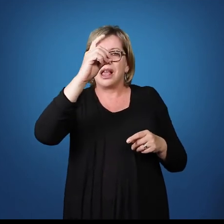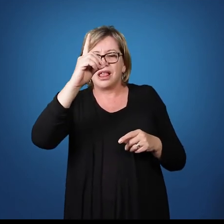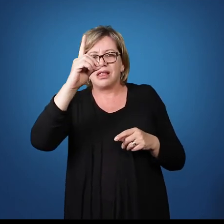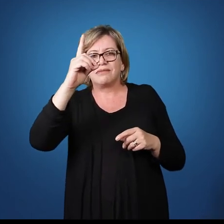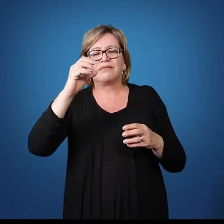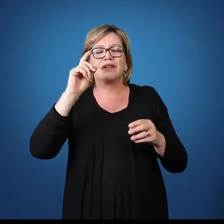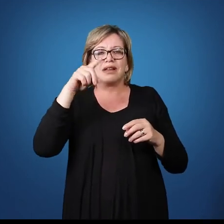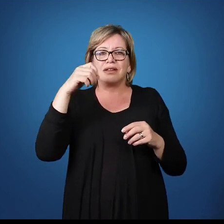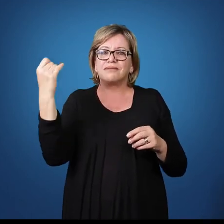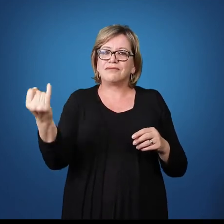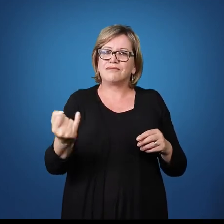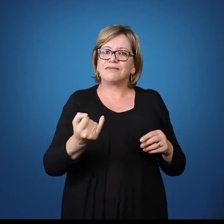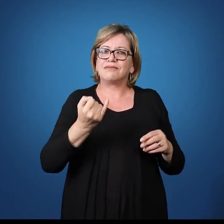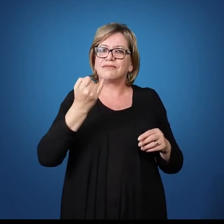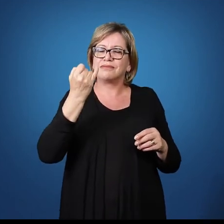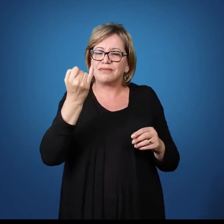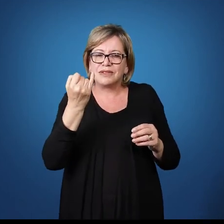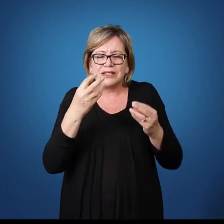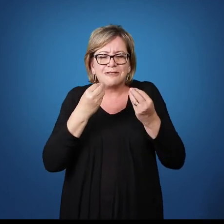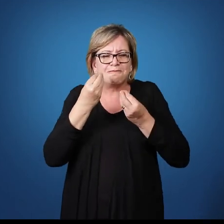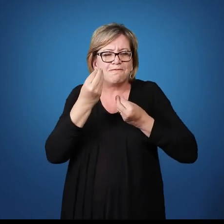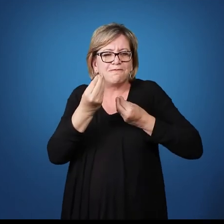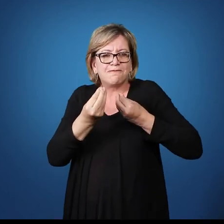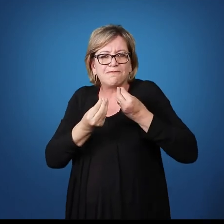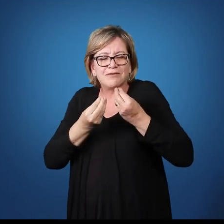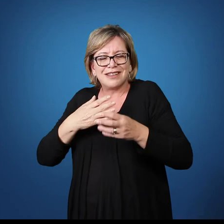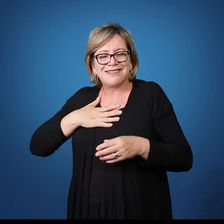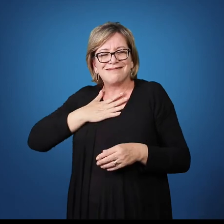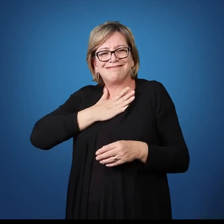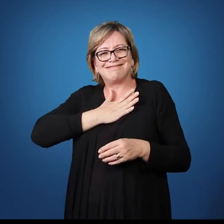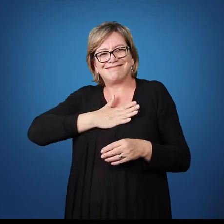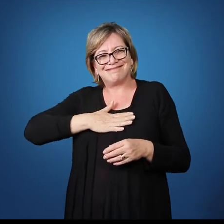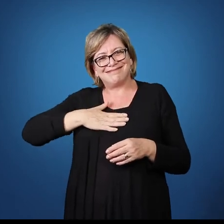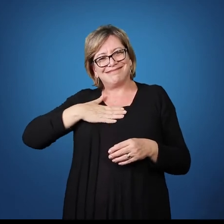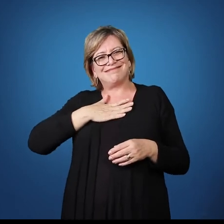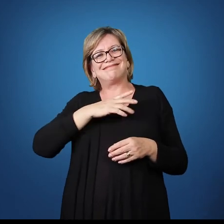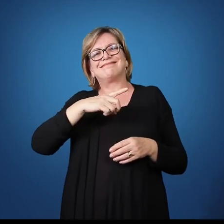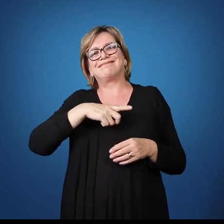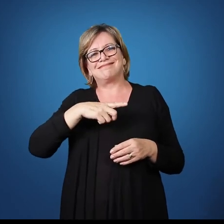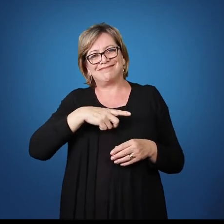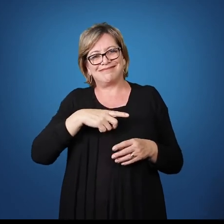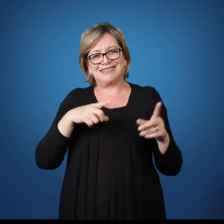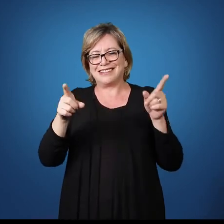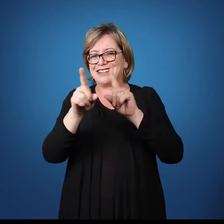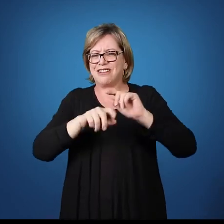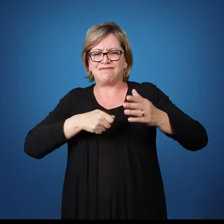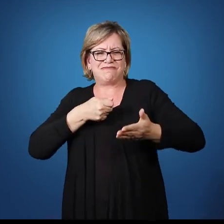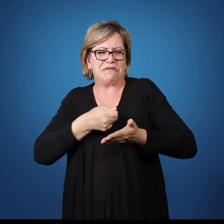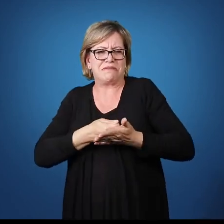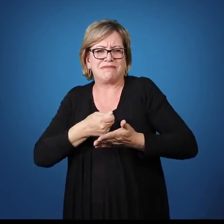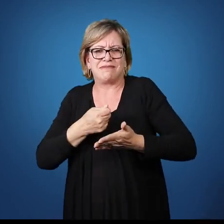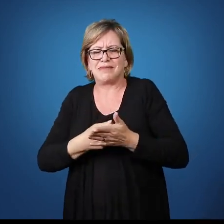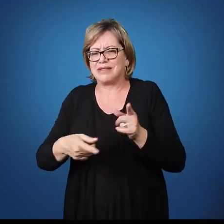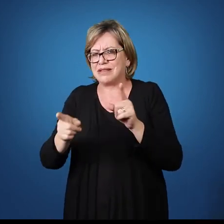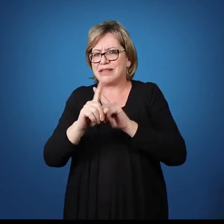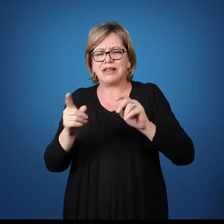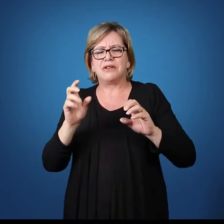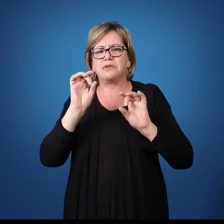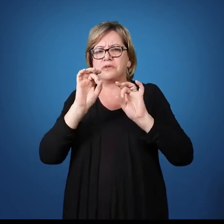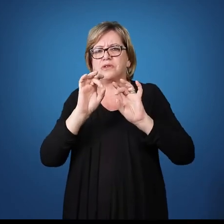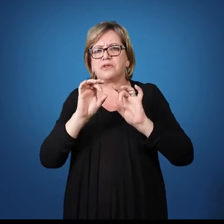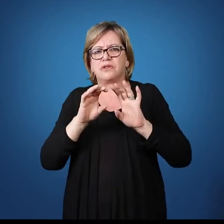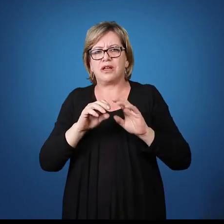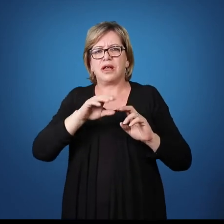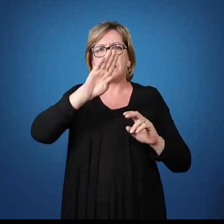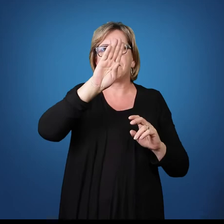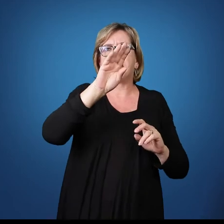importante que seja desenvolvida de uma maneira prazerosa. Né? Não que ela seja voltada apenas lá